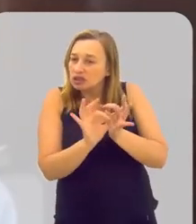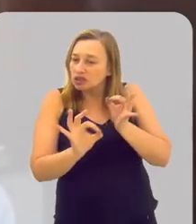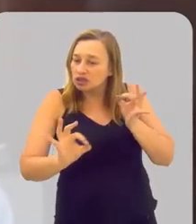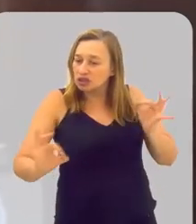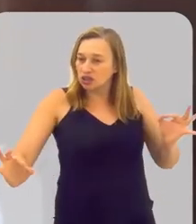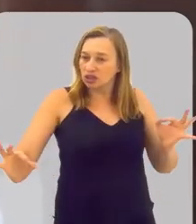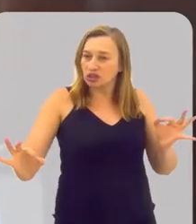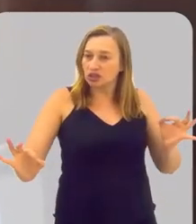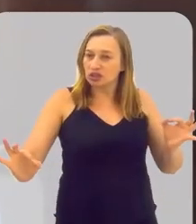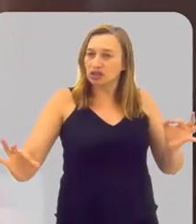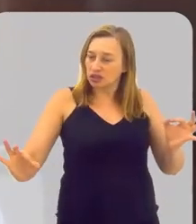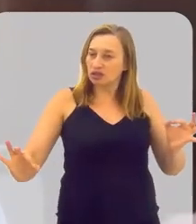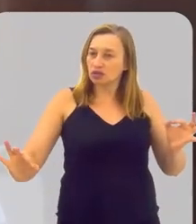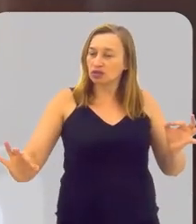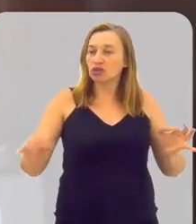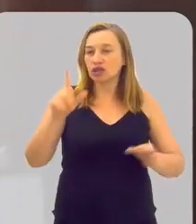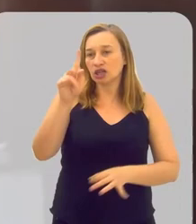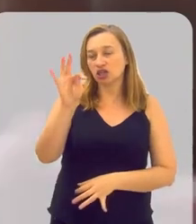distâncias